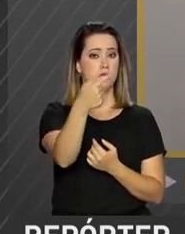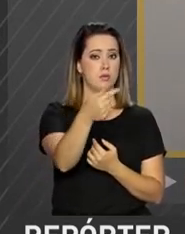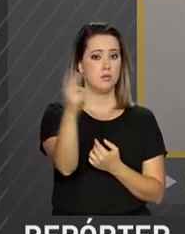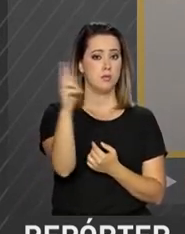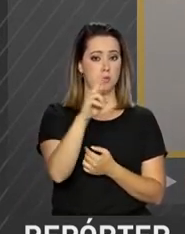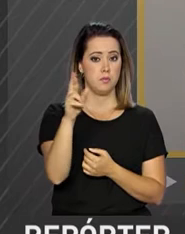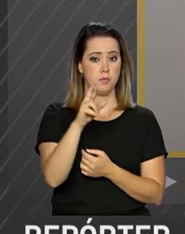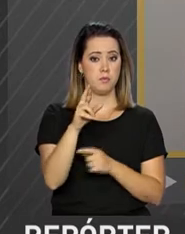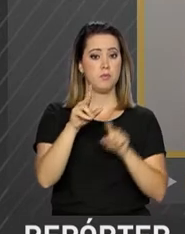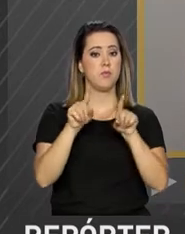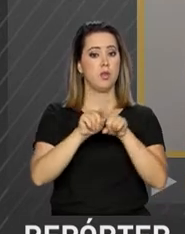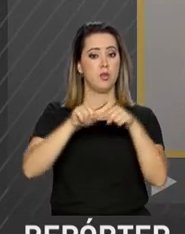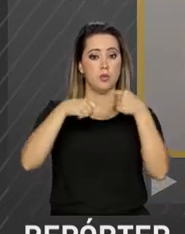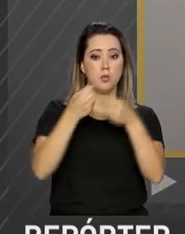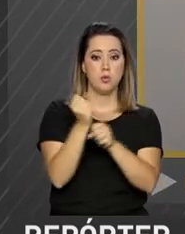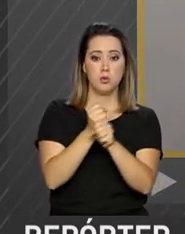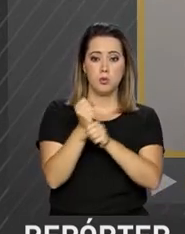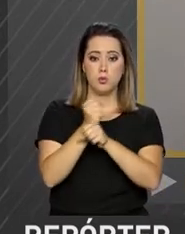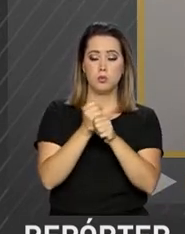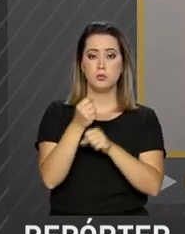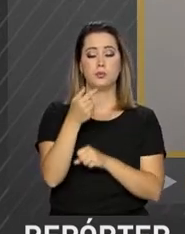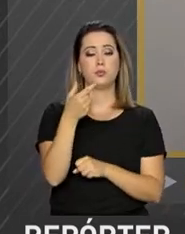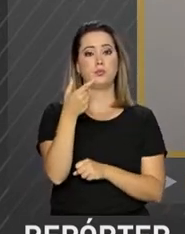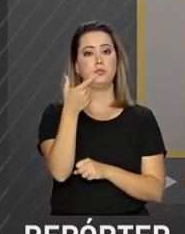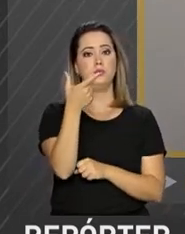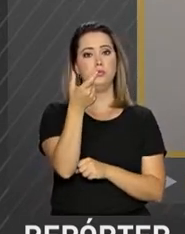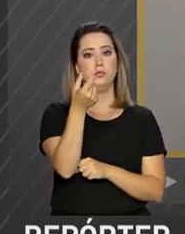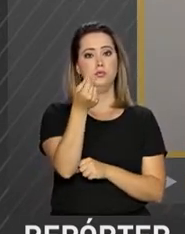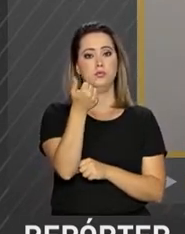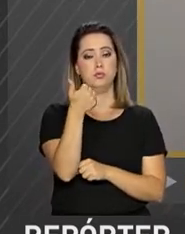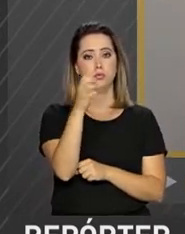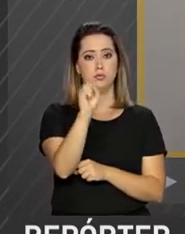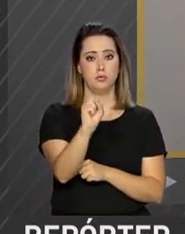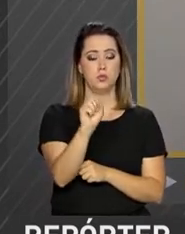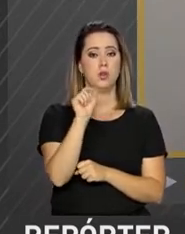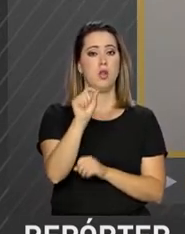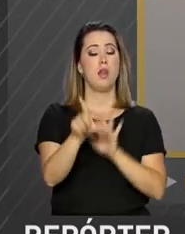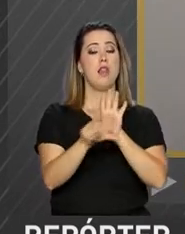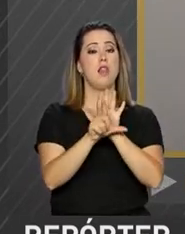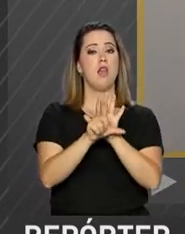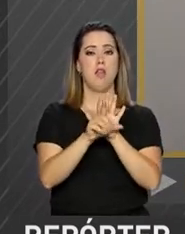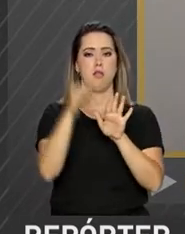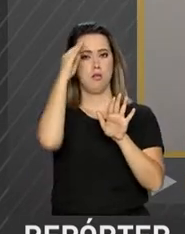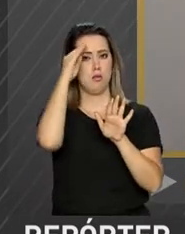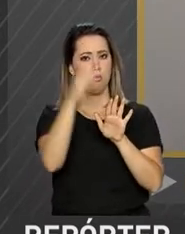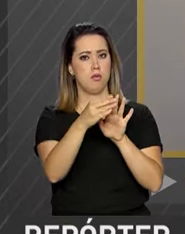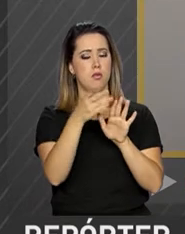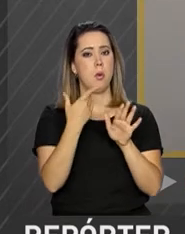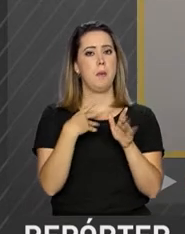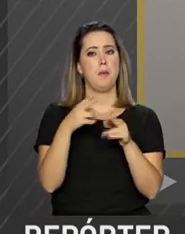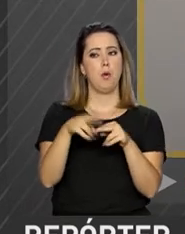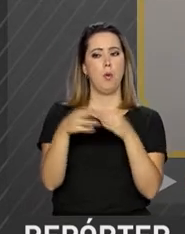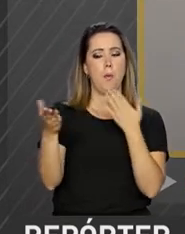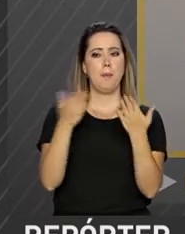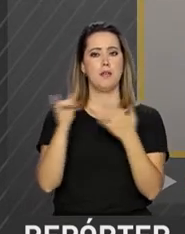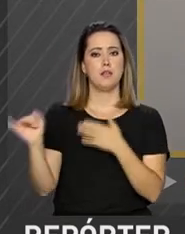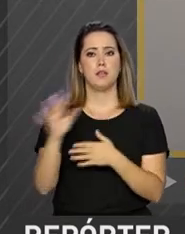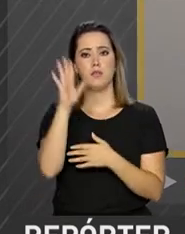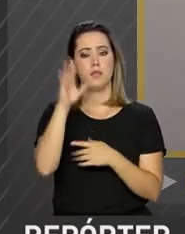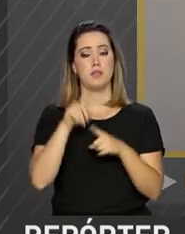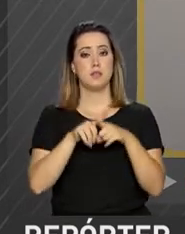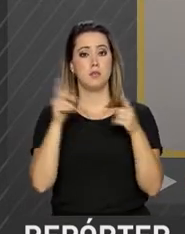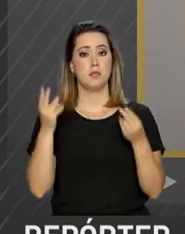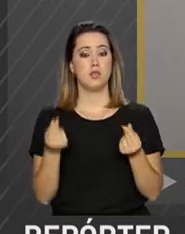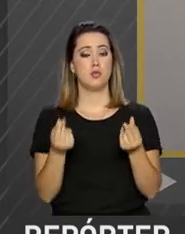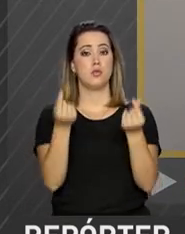937,00. E para 2018 vale o que está na lei, ou seja, o salário mínimo será reajustado pela inflação. Mas o